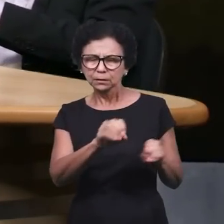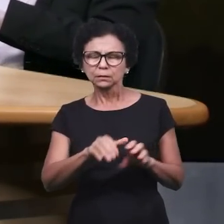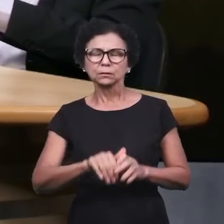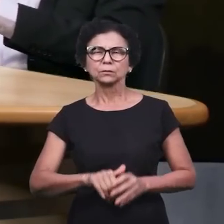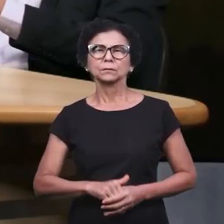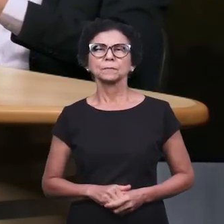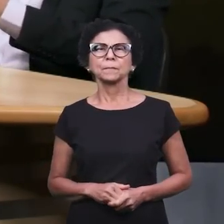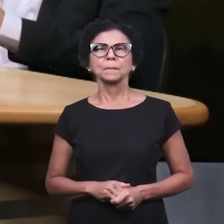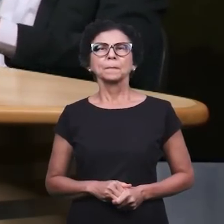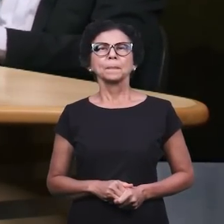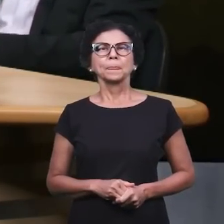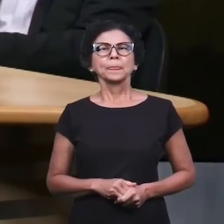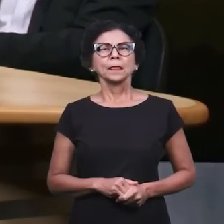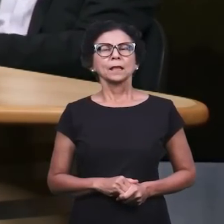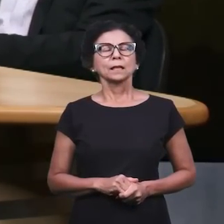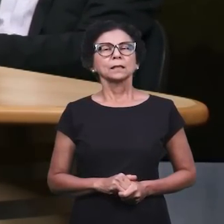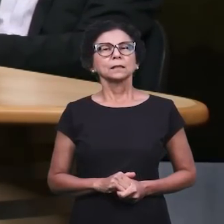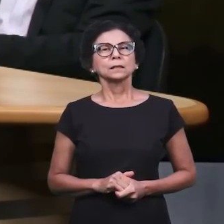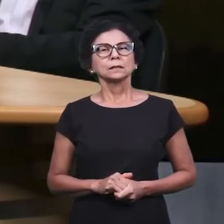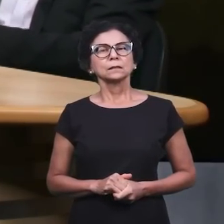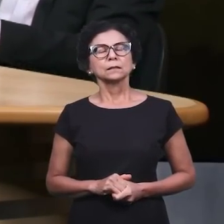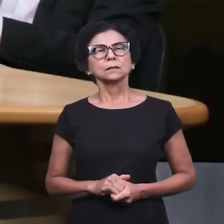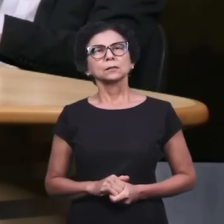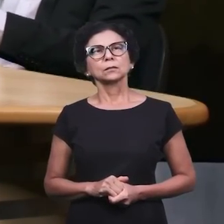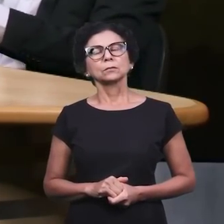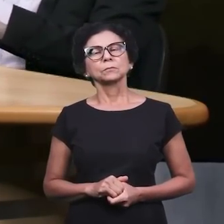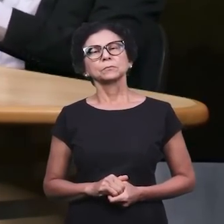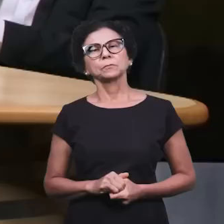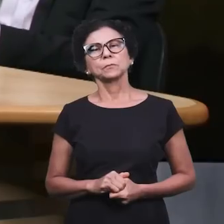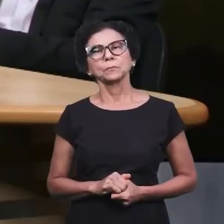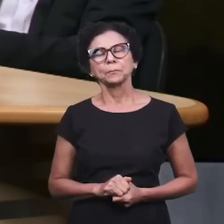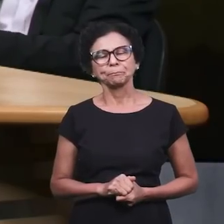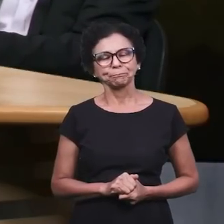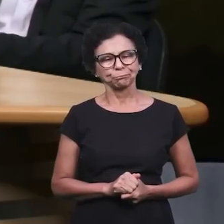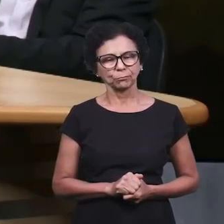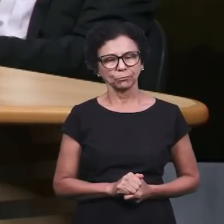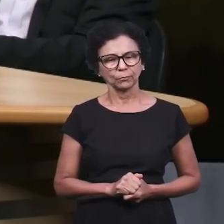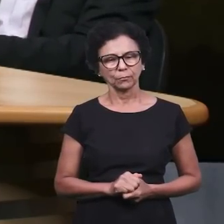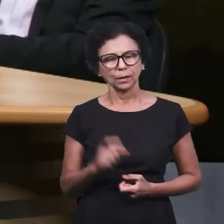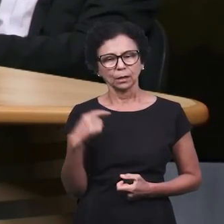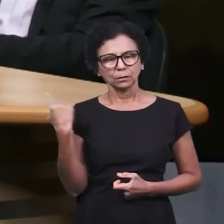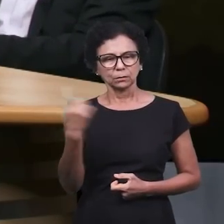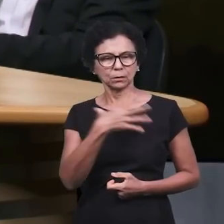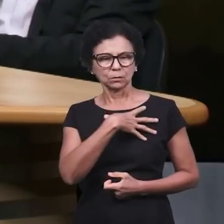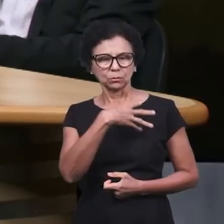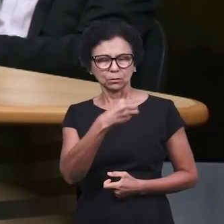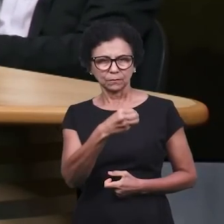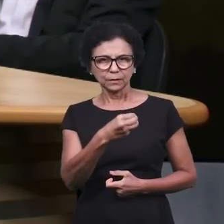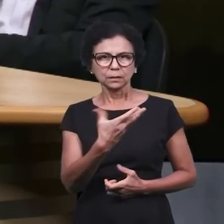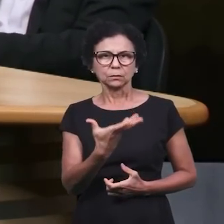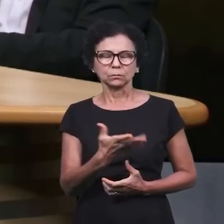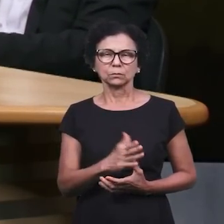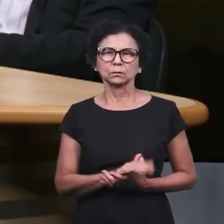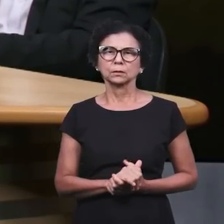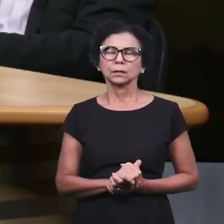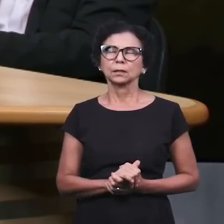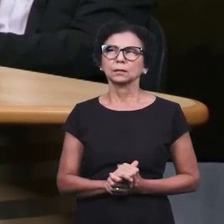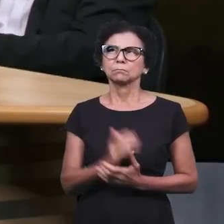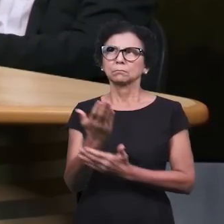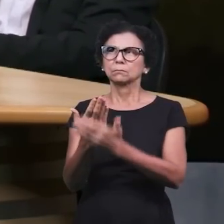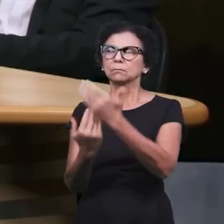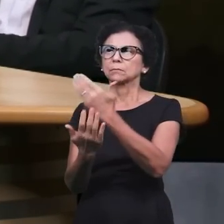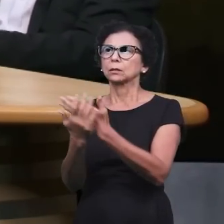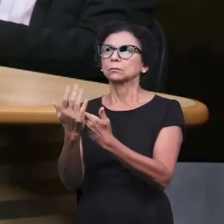da flecha, ou seja, nossos filhos, ou as crianças como flechas na mão do Senhor, ou também dos